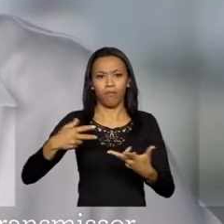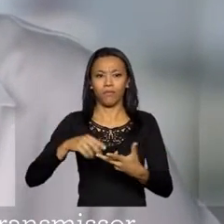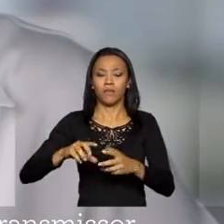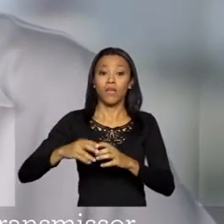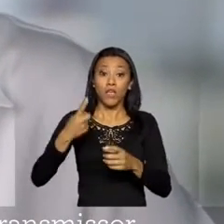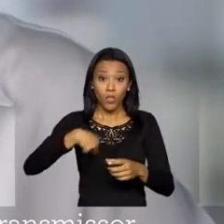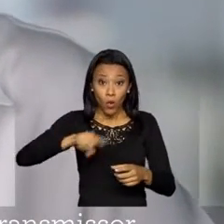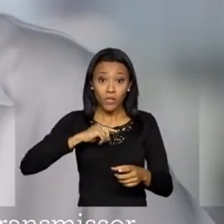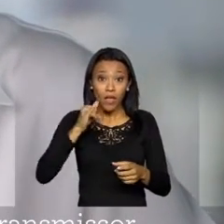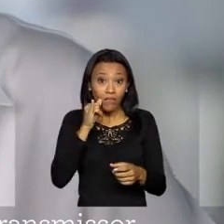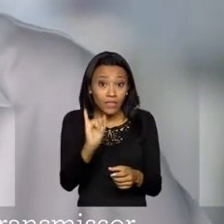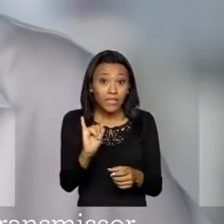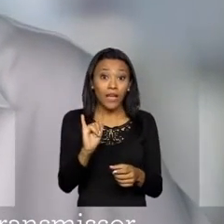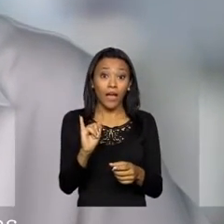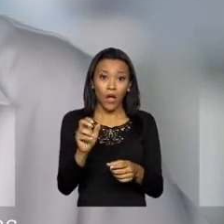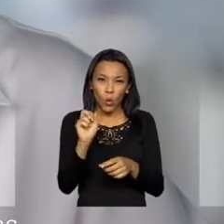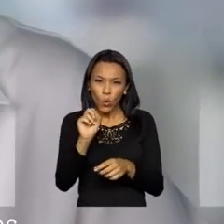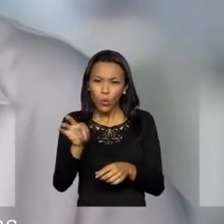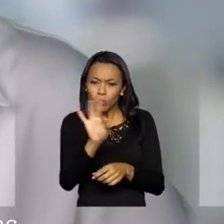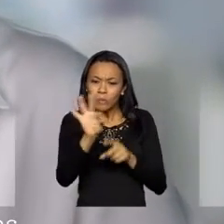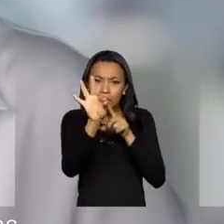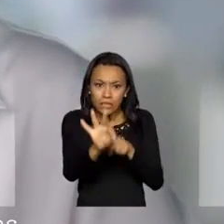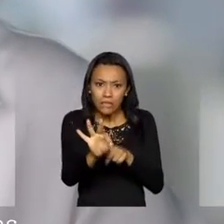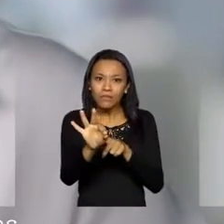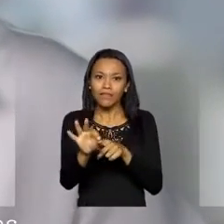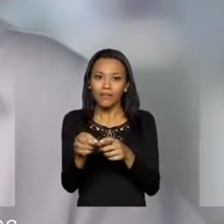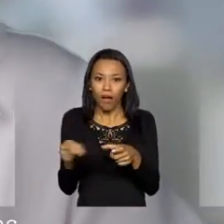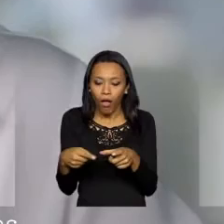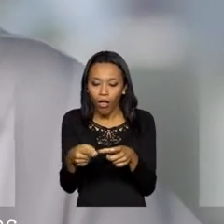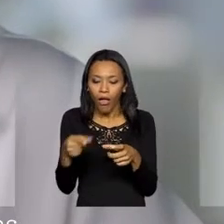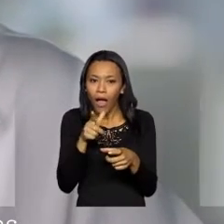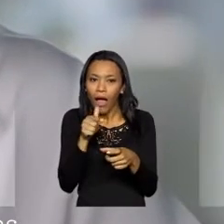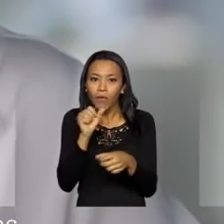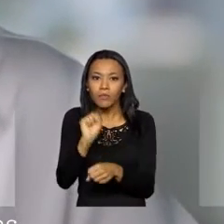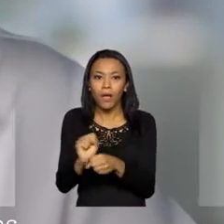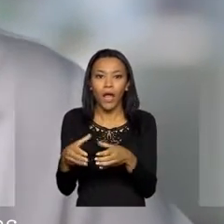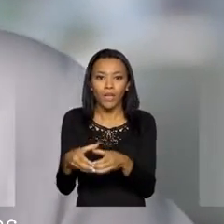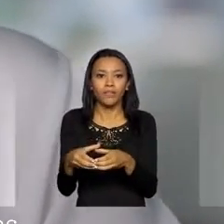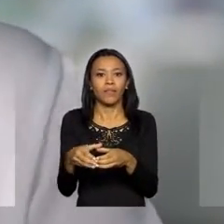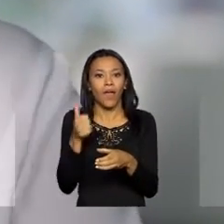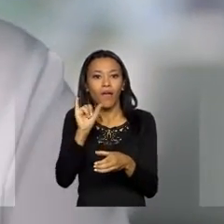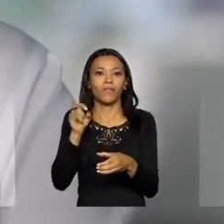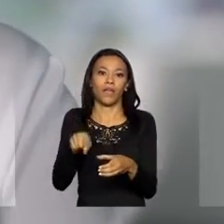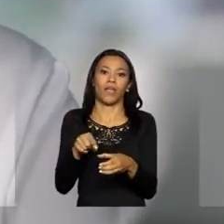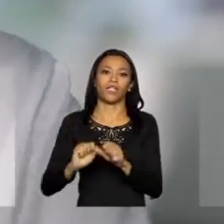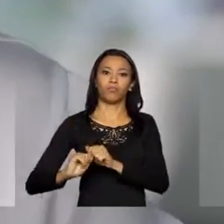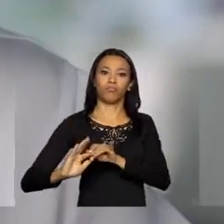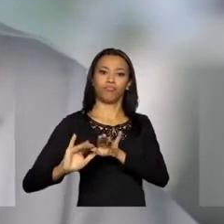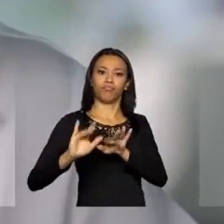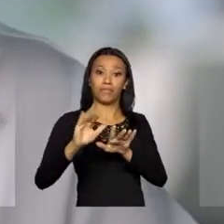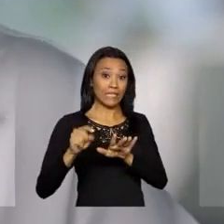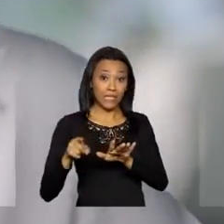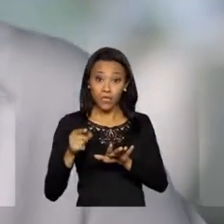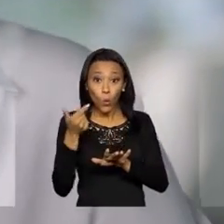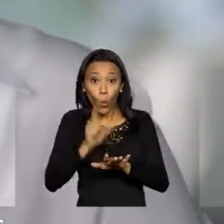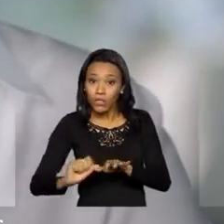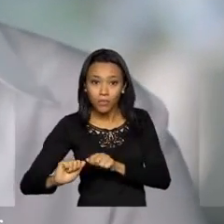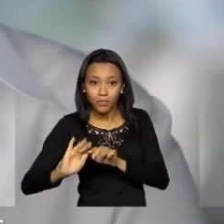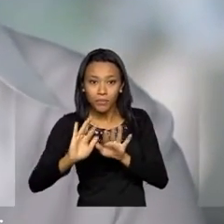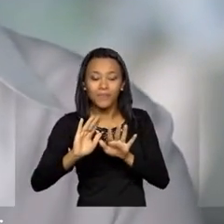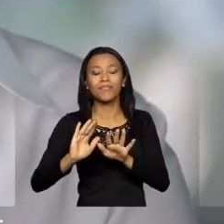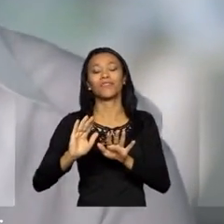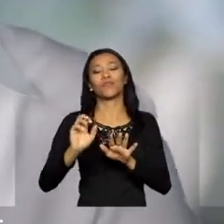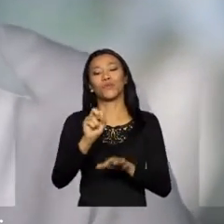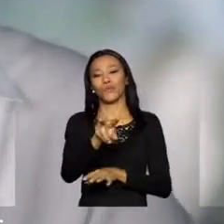impeçamos o mosquito transmissor de se reproduzir em águas paradas se o mosquito não nascer o